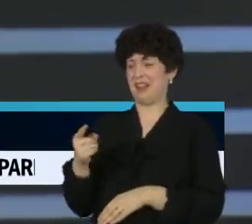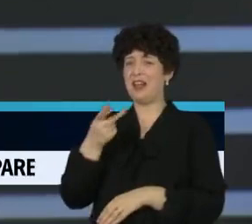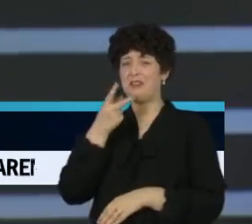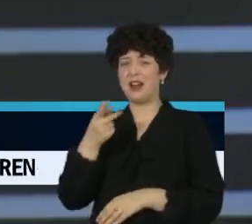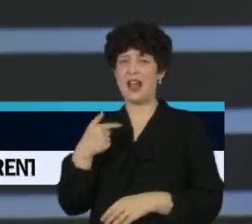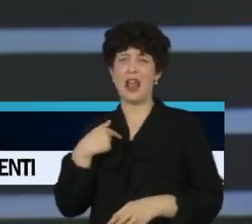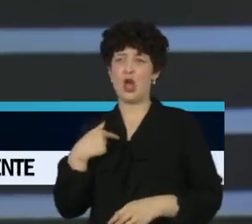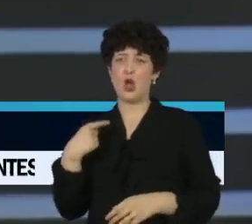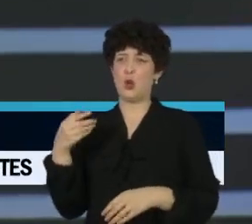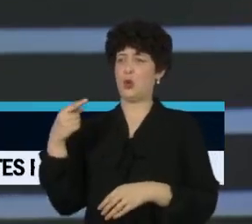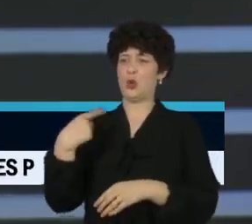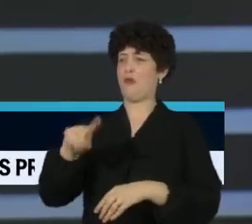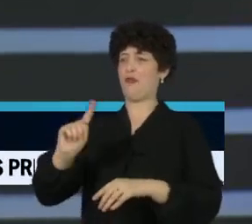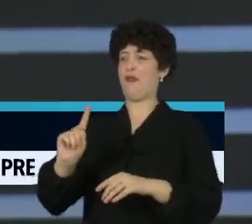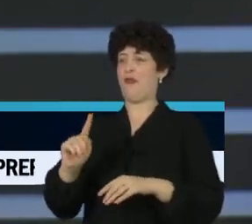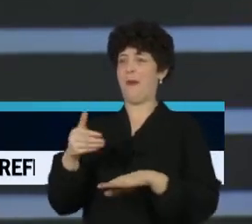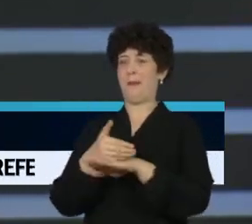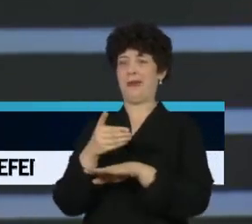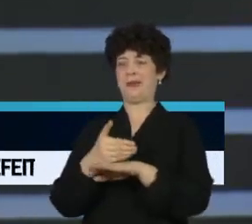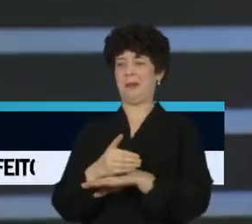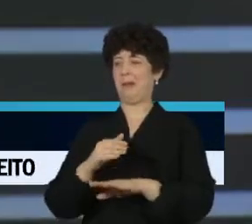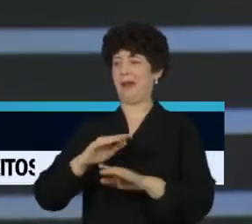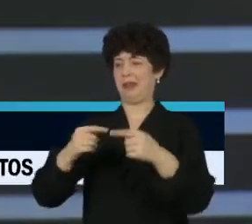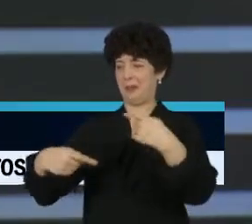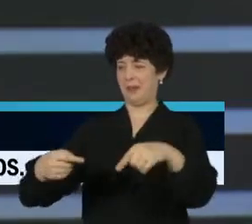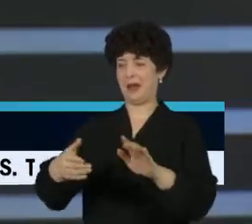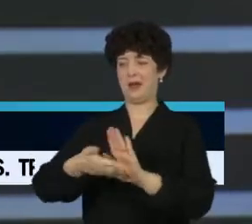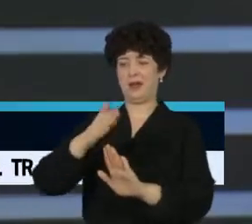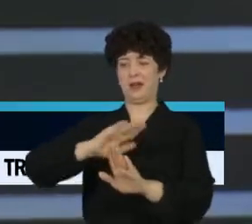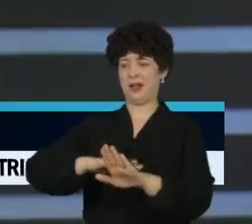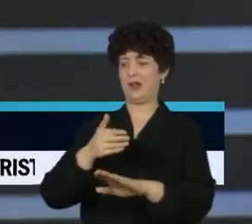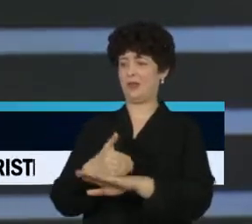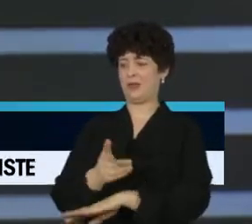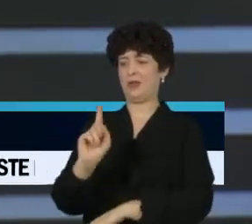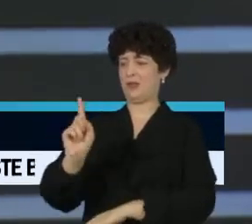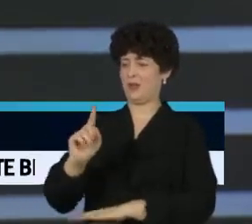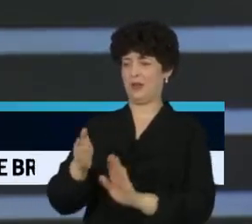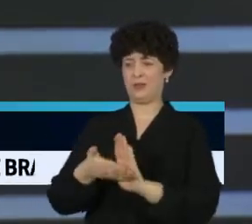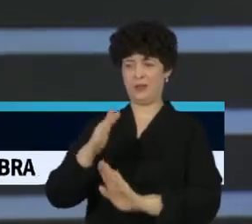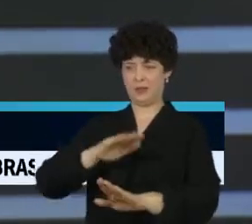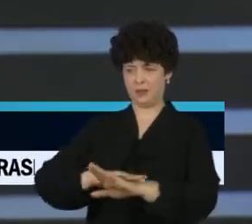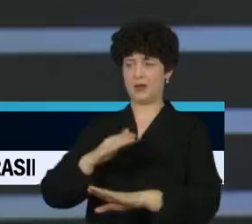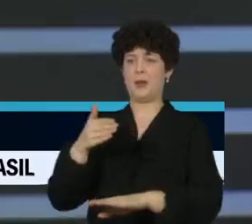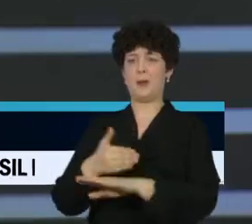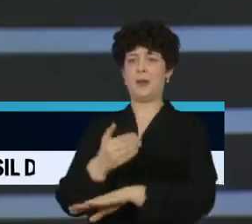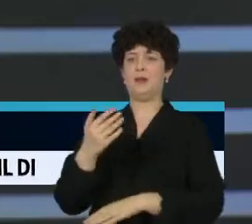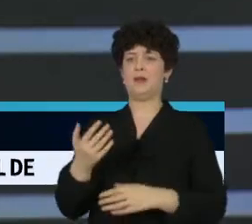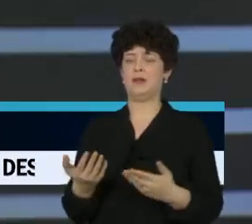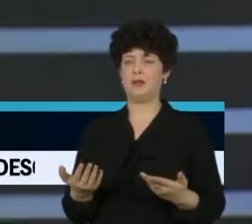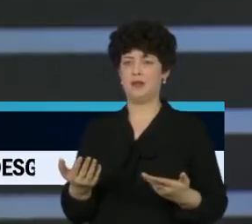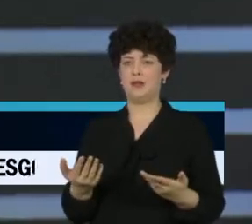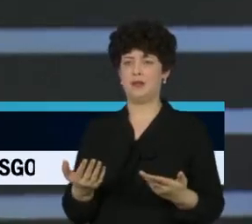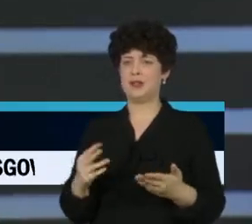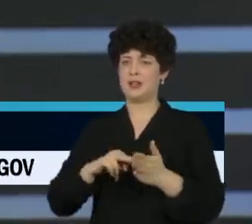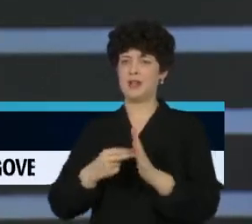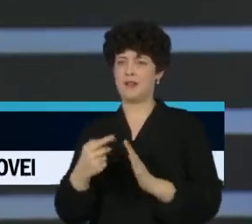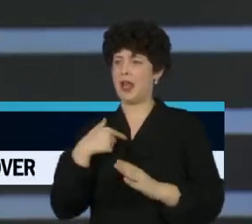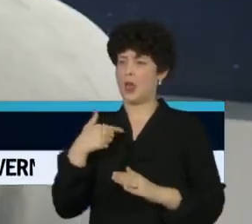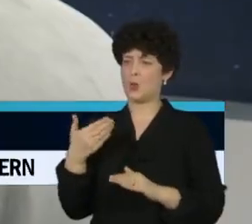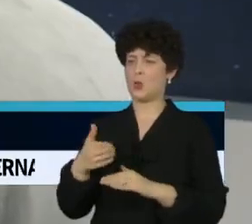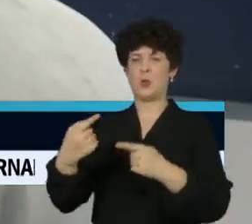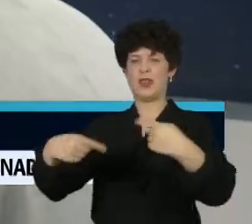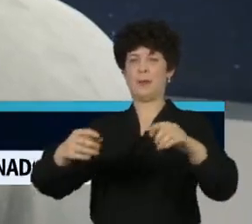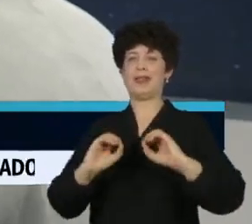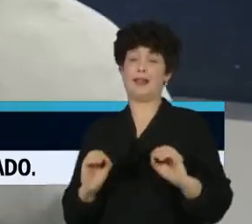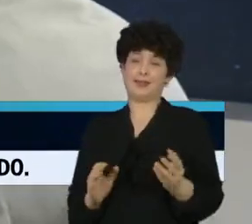dissesse, eu não vou participar do debate, porque a grande, quando você olha muitas pesquisas, não vai ter segundo turno. Então, ele fala, só vou participar no segundo turno, o que significa não vou participar do